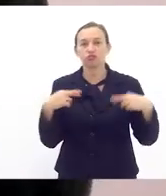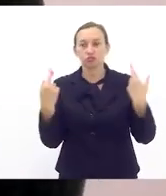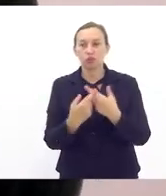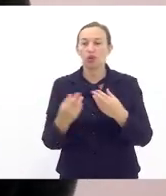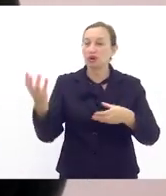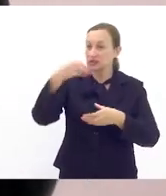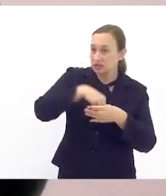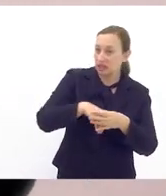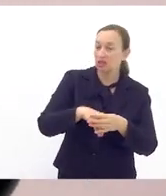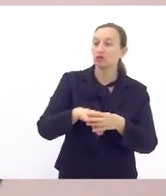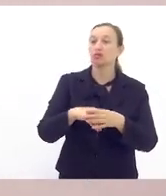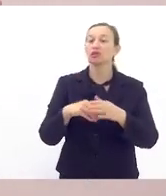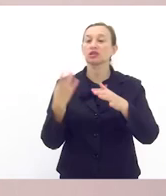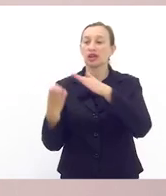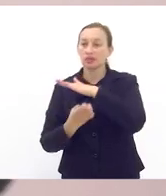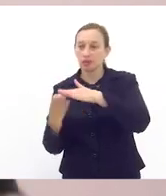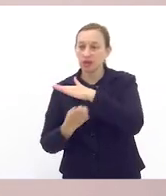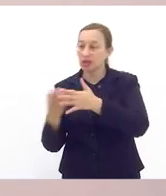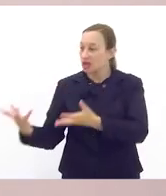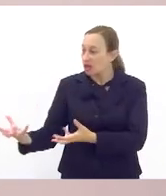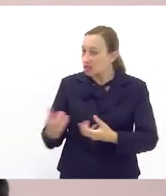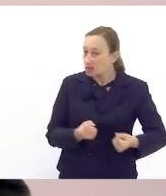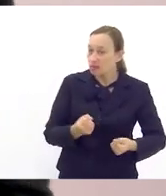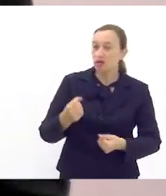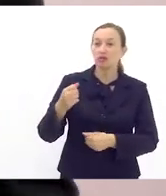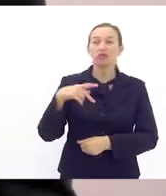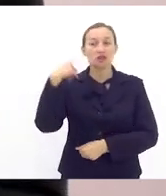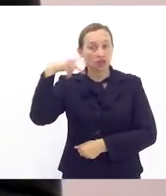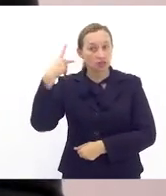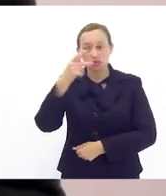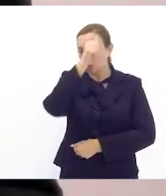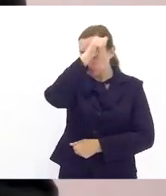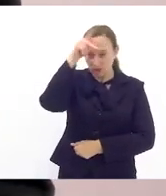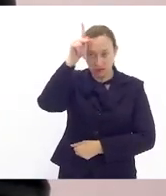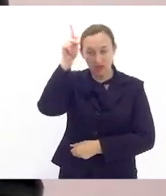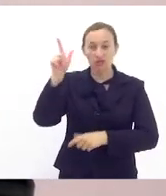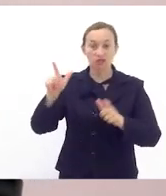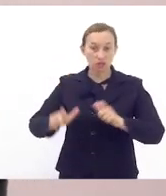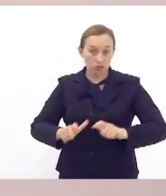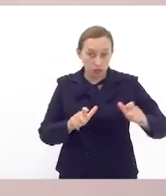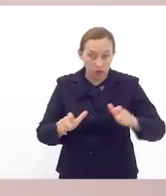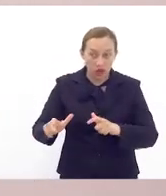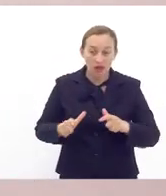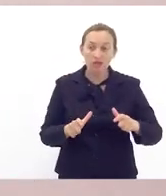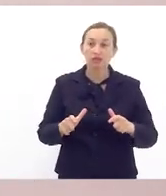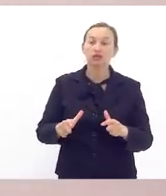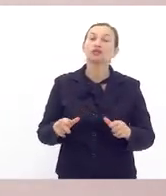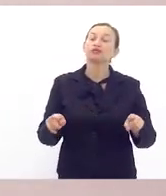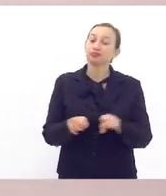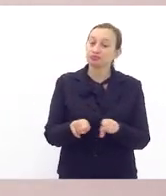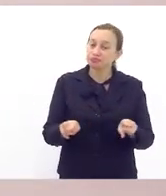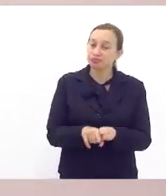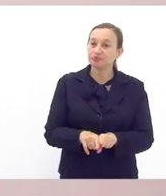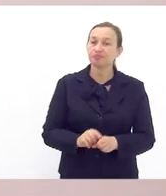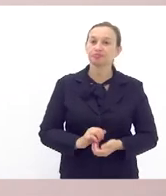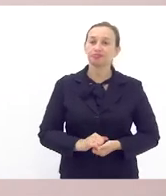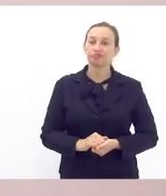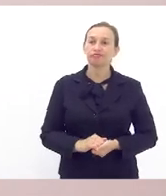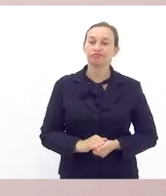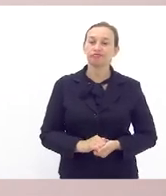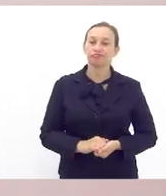recebendo vereadores recebendo prefeitos dessas regiões e a gente também é